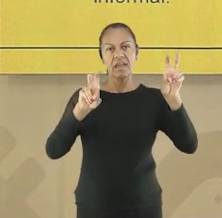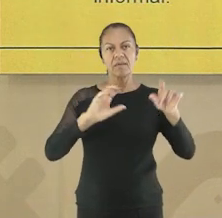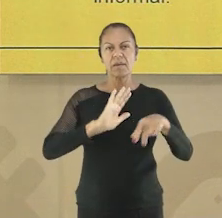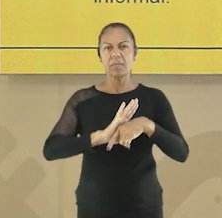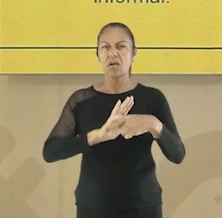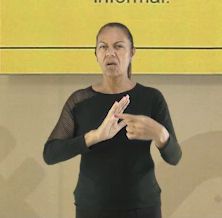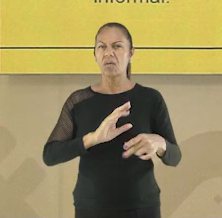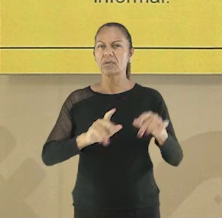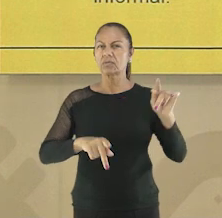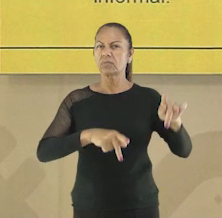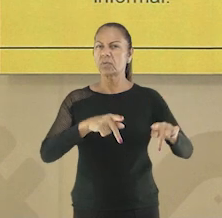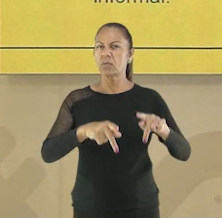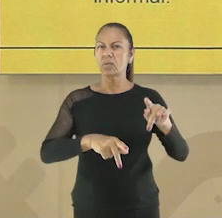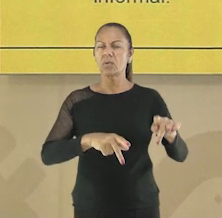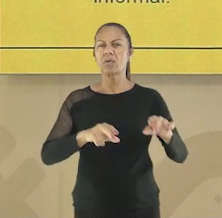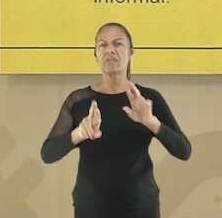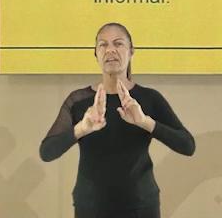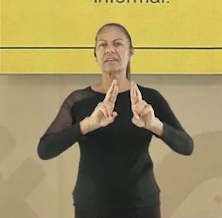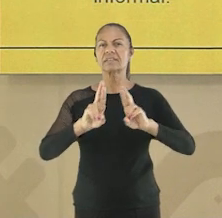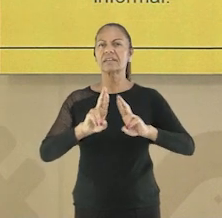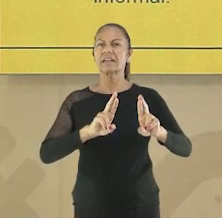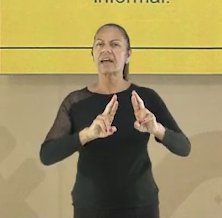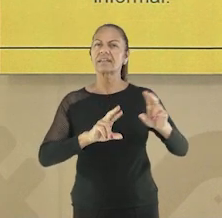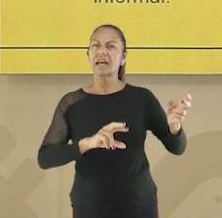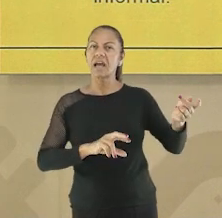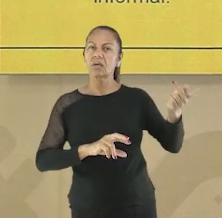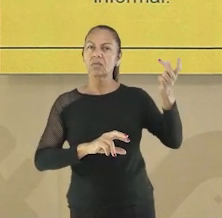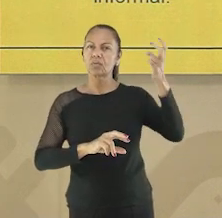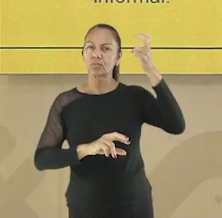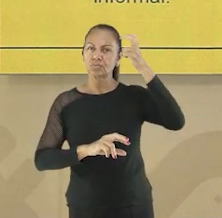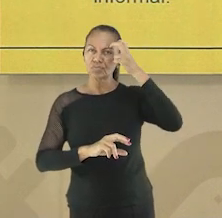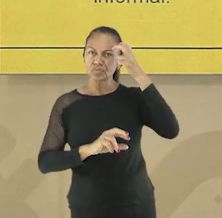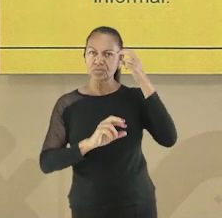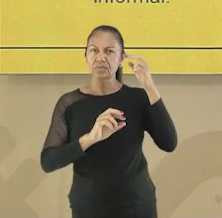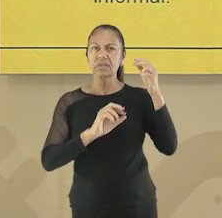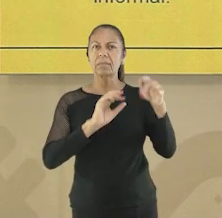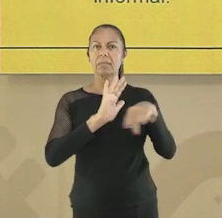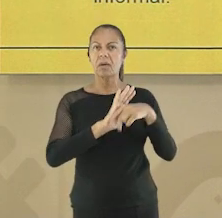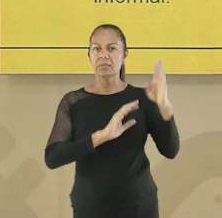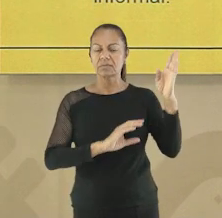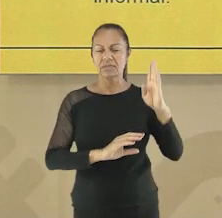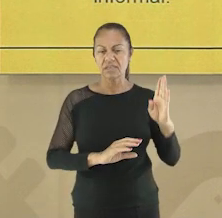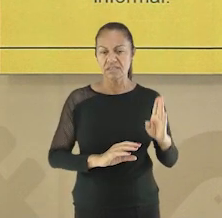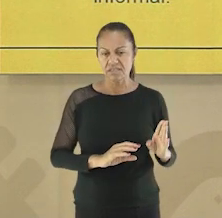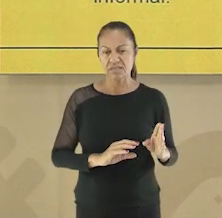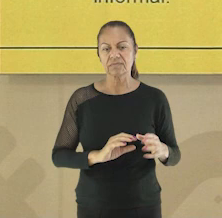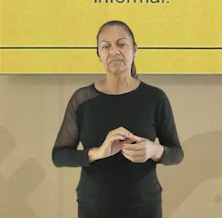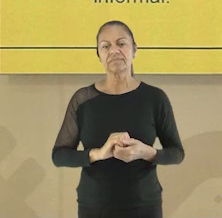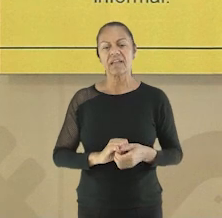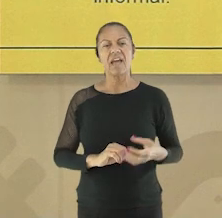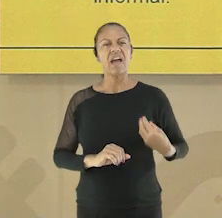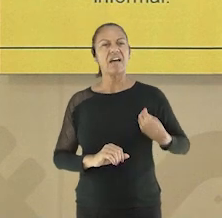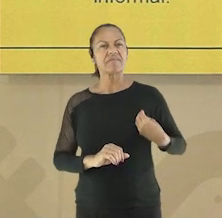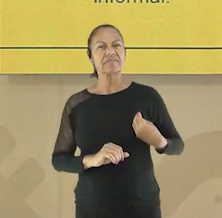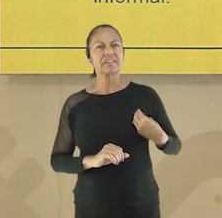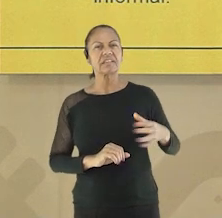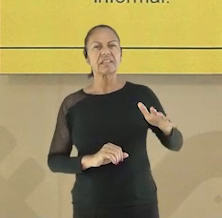fossem poemas mesmo. E os temas são populares e relacionados à cultura popular